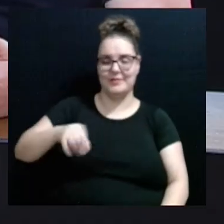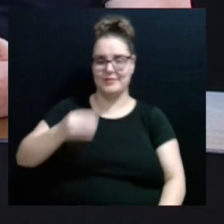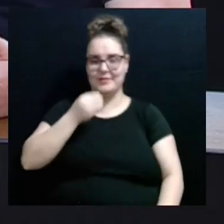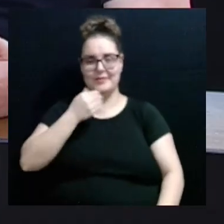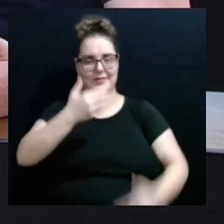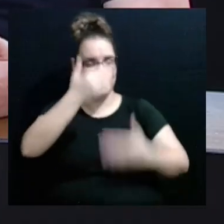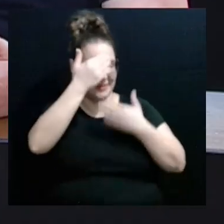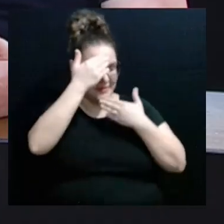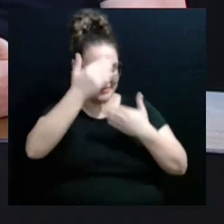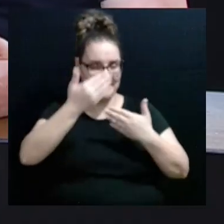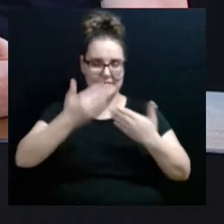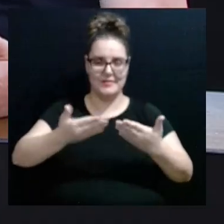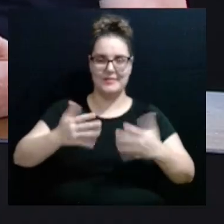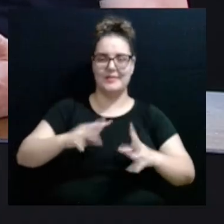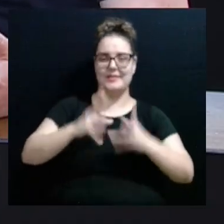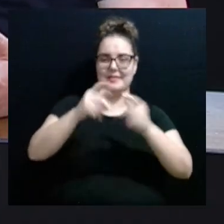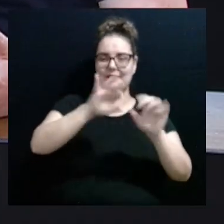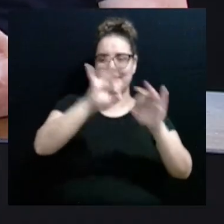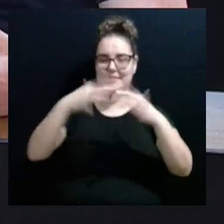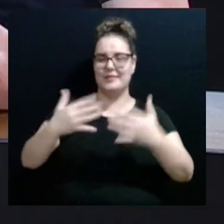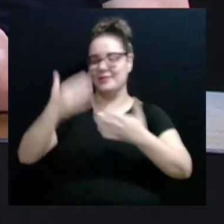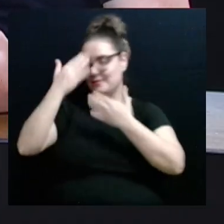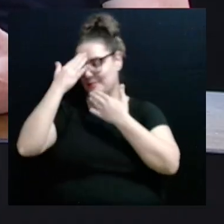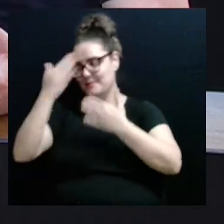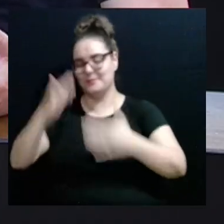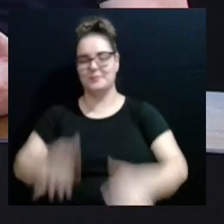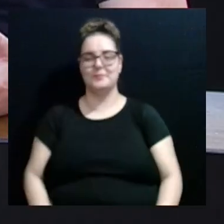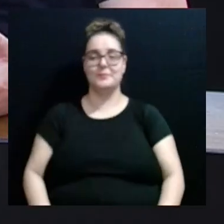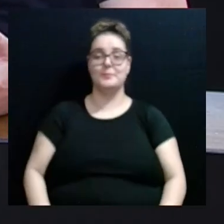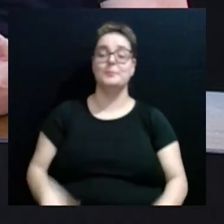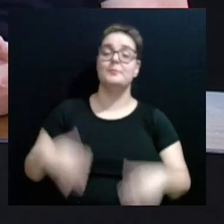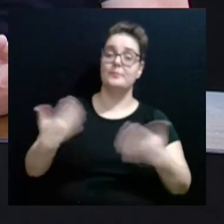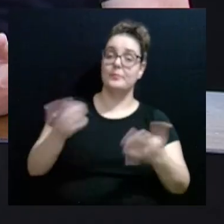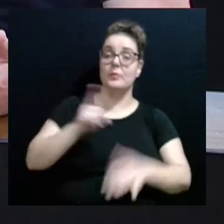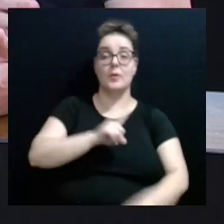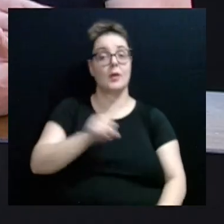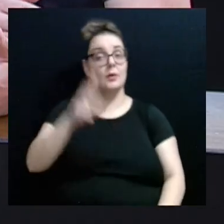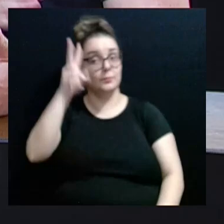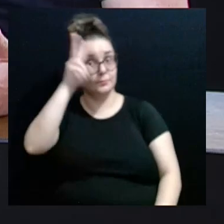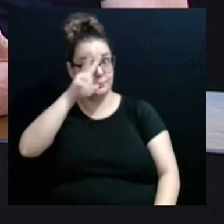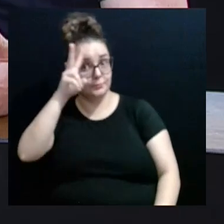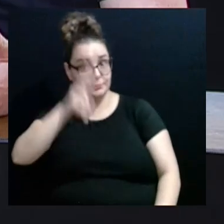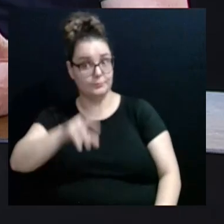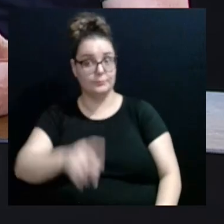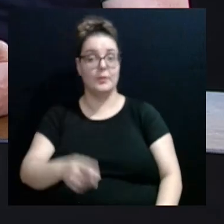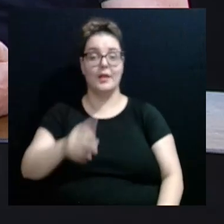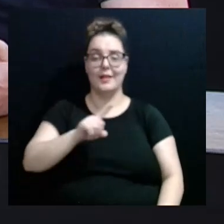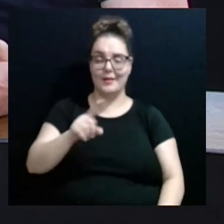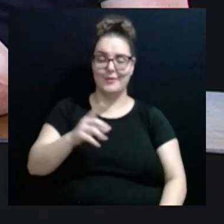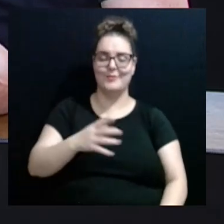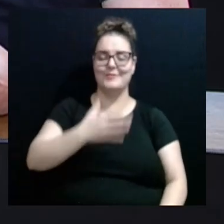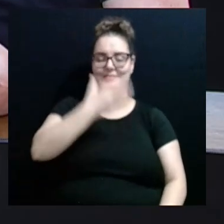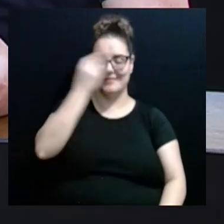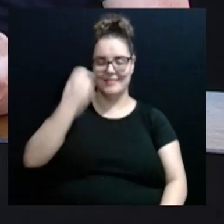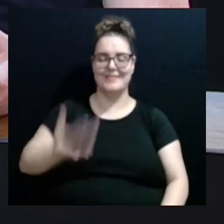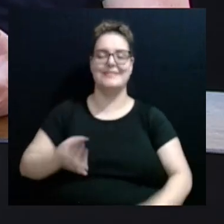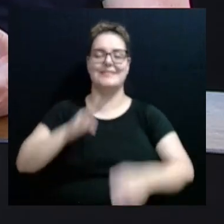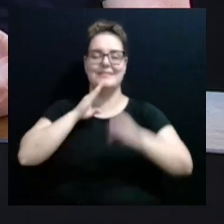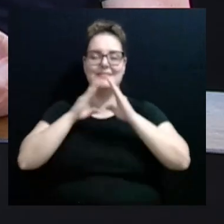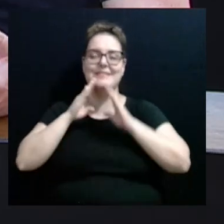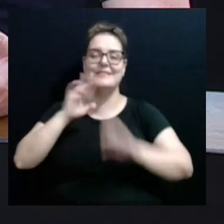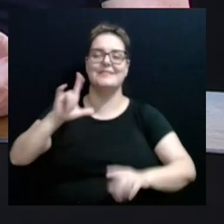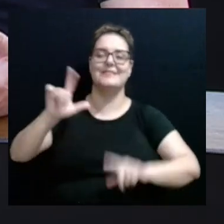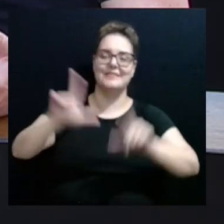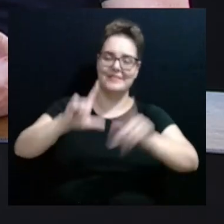os telespectadores. Obrigado, viu? E pessoal, ó, não se esqueça de nos seguir nas redes sociais, no Facebook e no Instagram TV Câmara Campinas